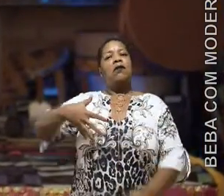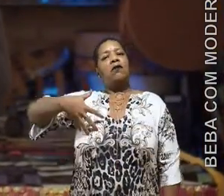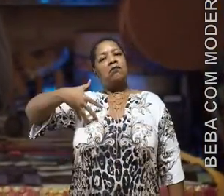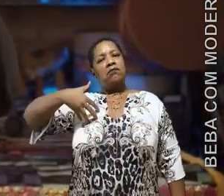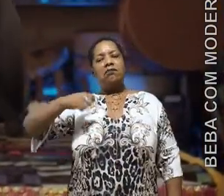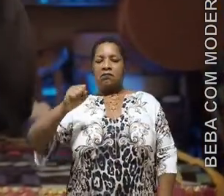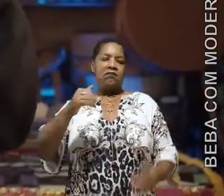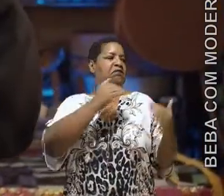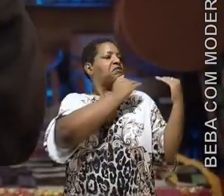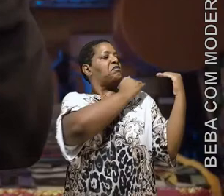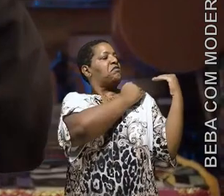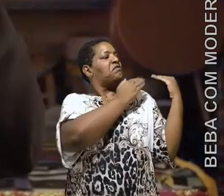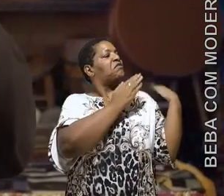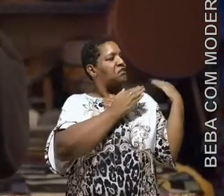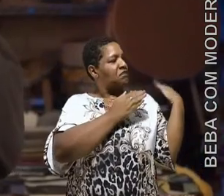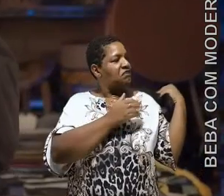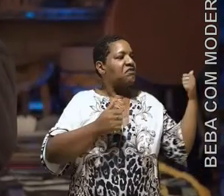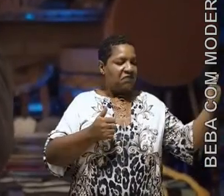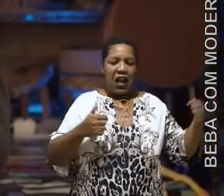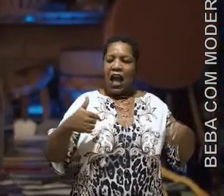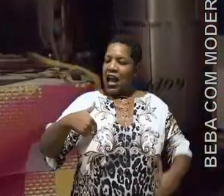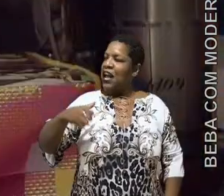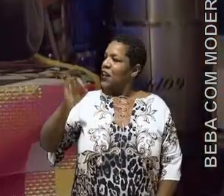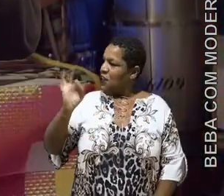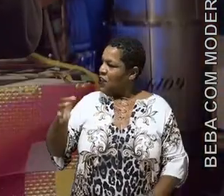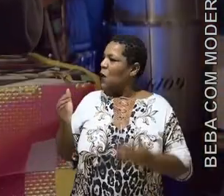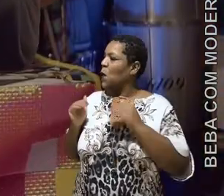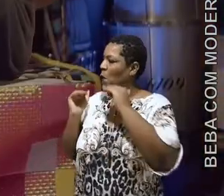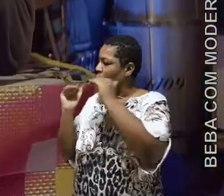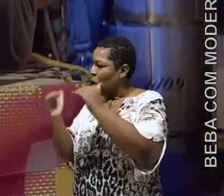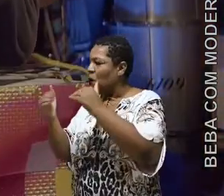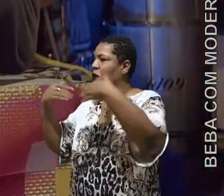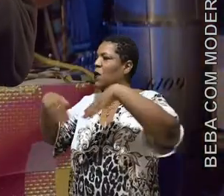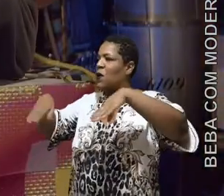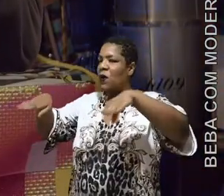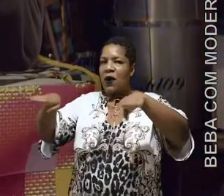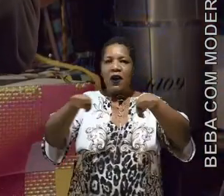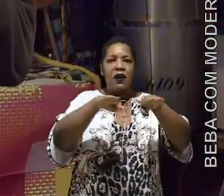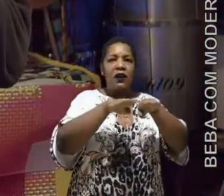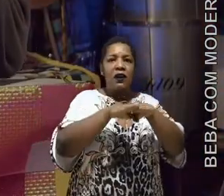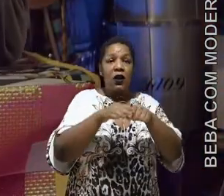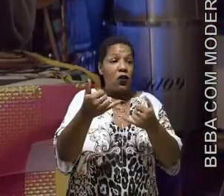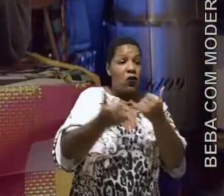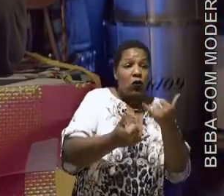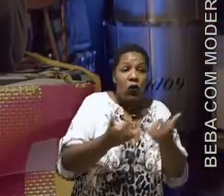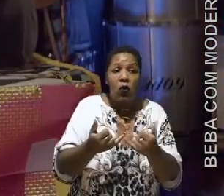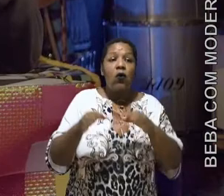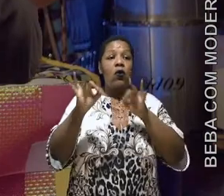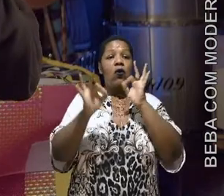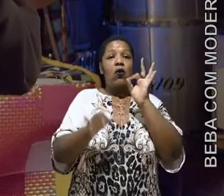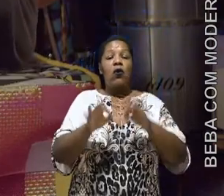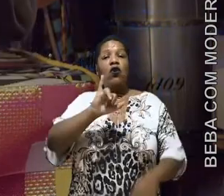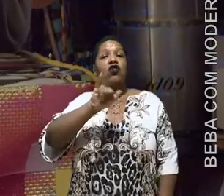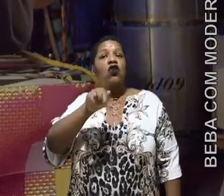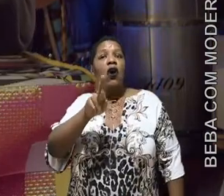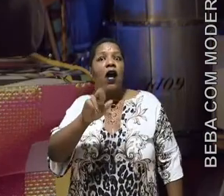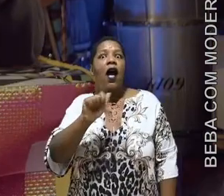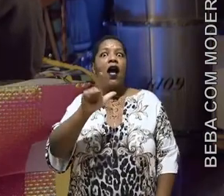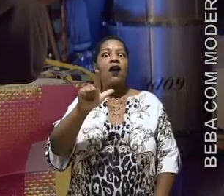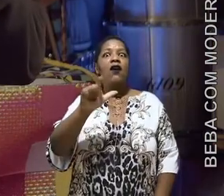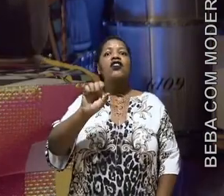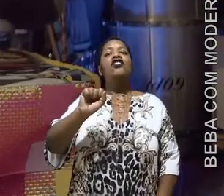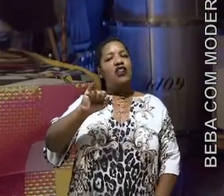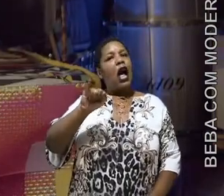Rodovia homem Honrar hombridade Hilário a honraria Honrar Espírito igualitário só cachorro junto da sua